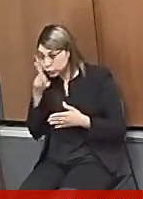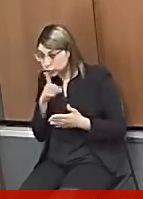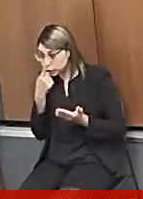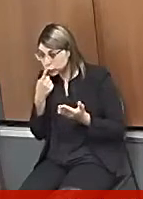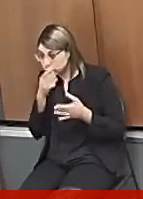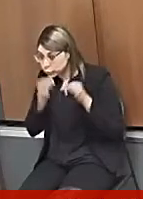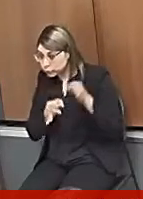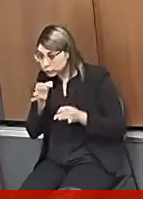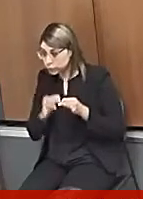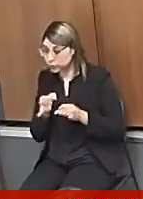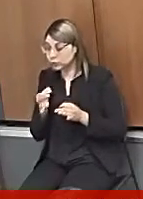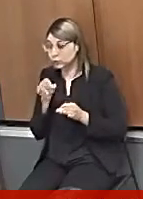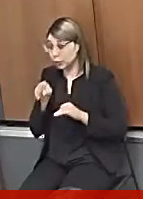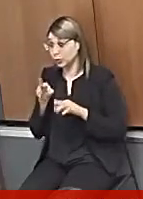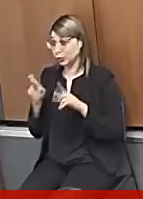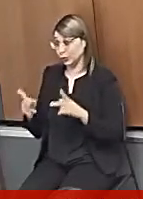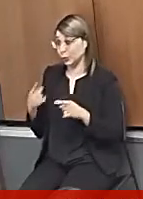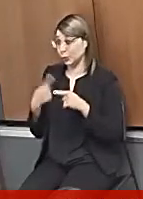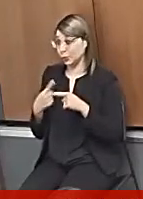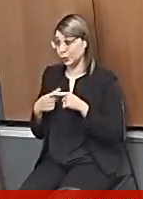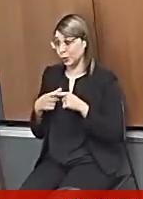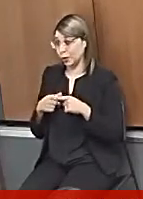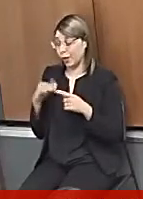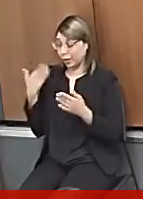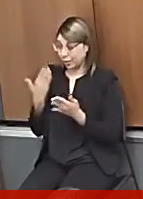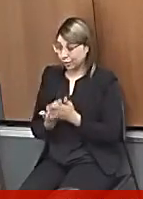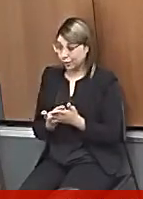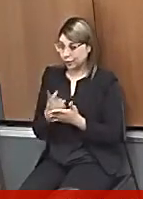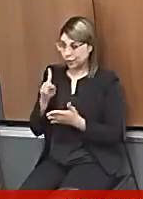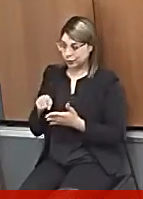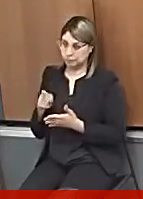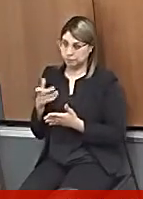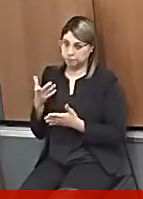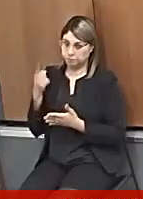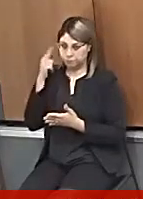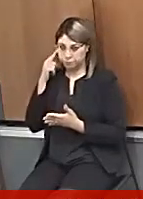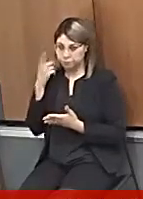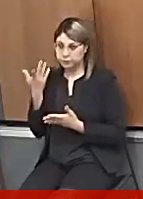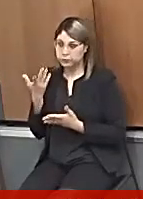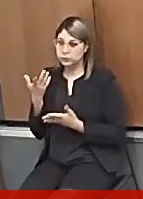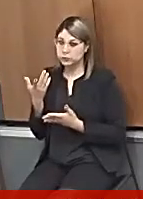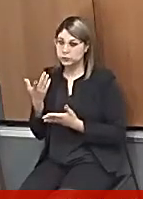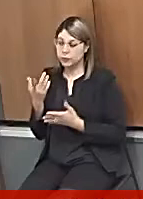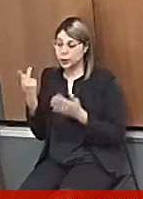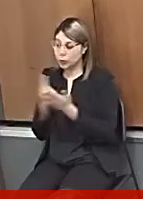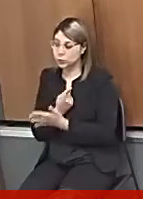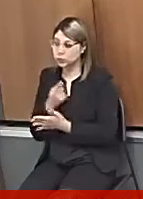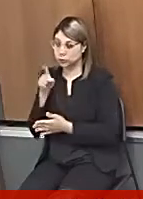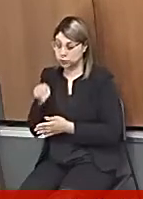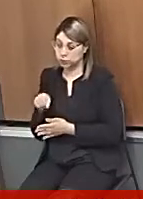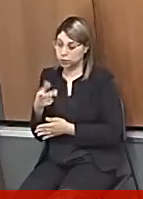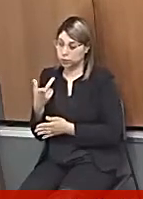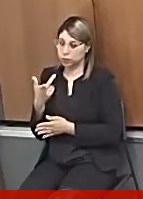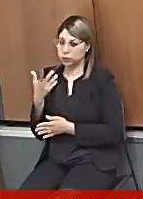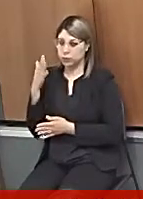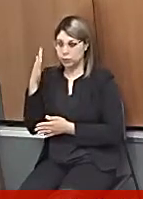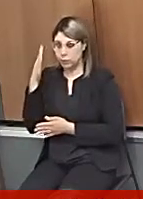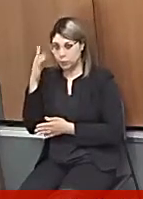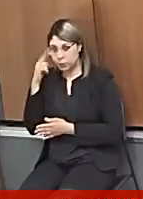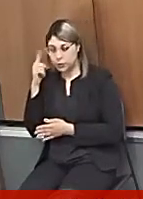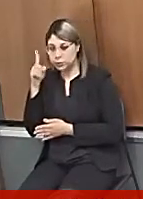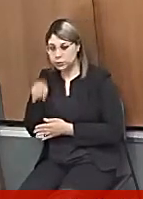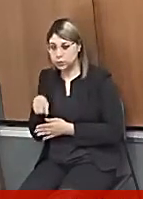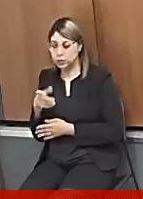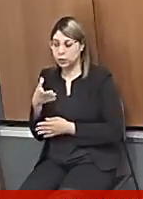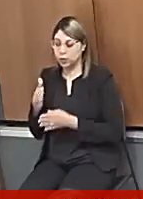um marco diferente porque até esse momento de modo geral o que ocorria era que se entendia o preenchimento de